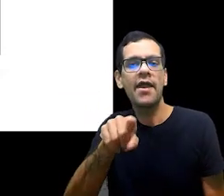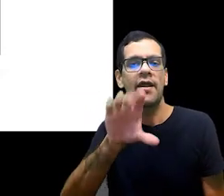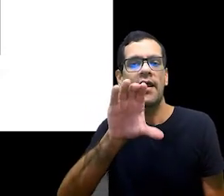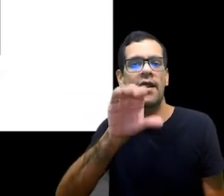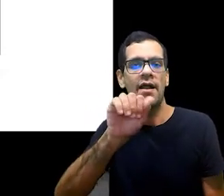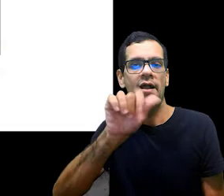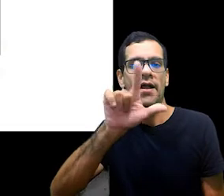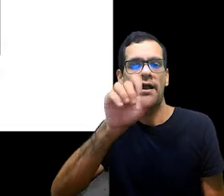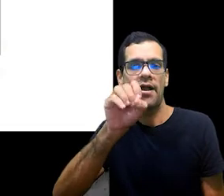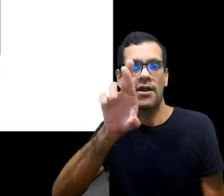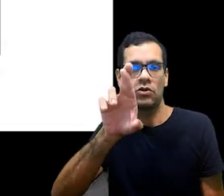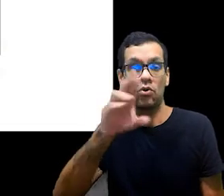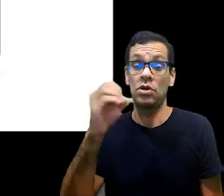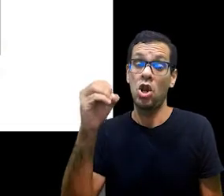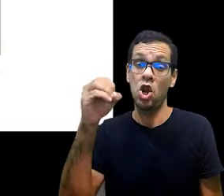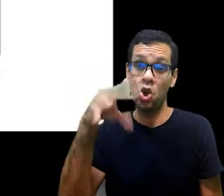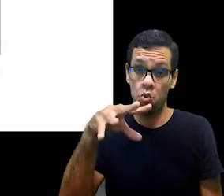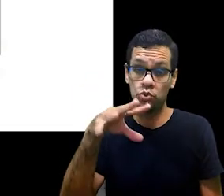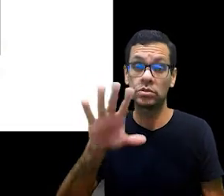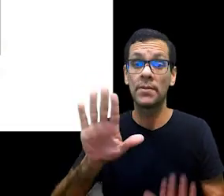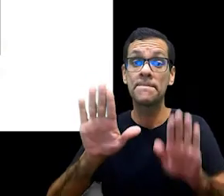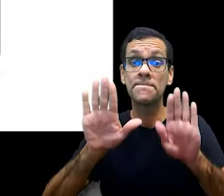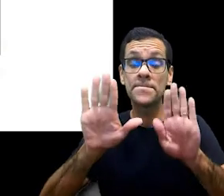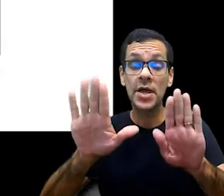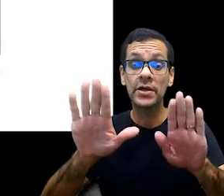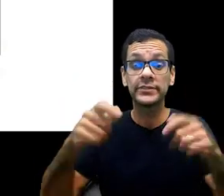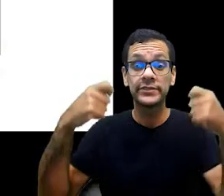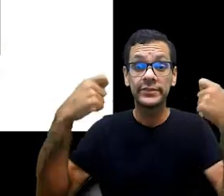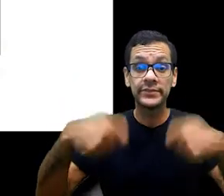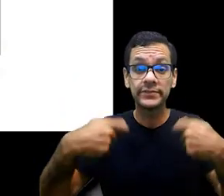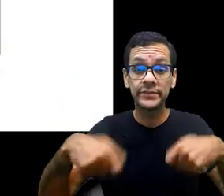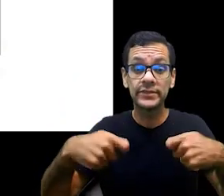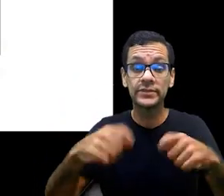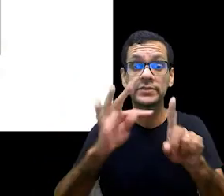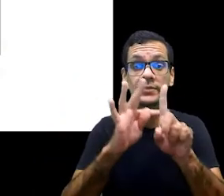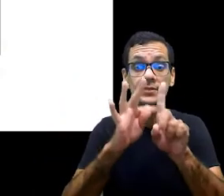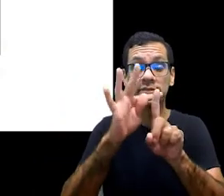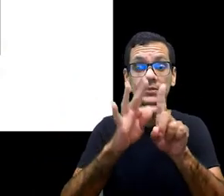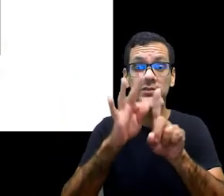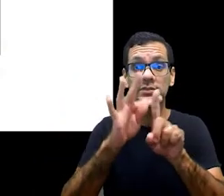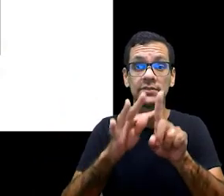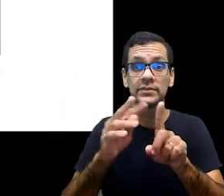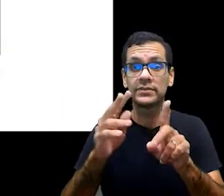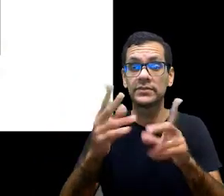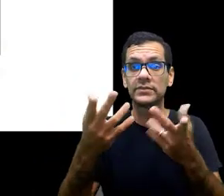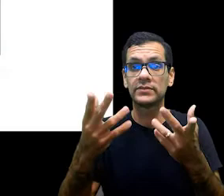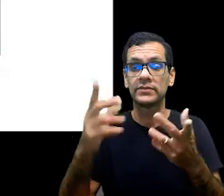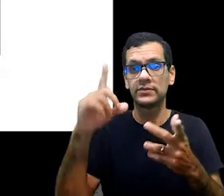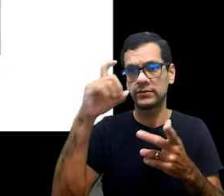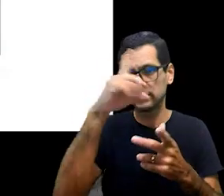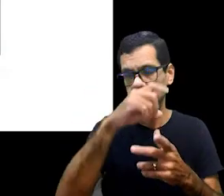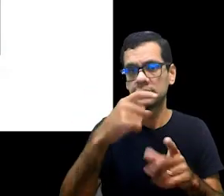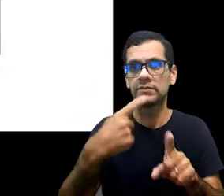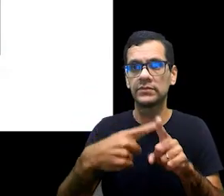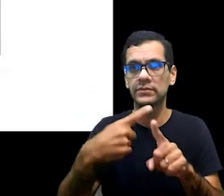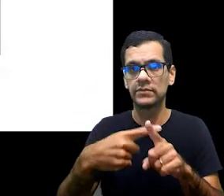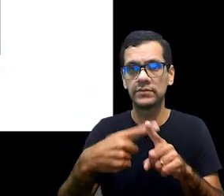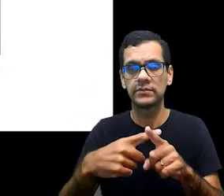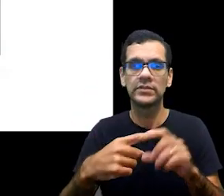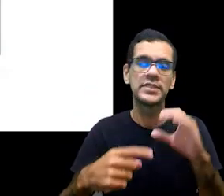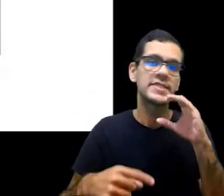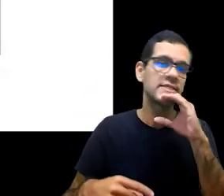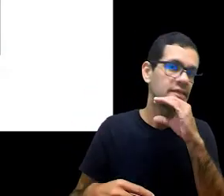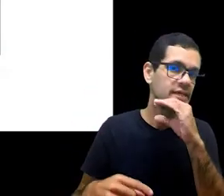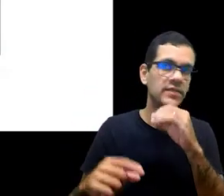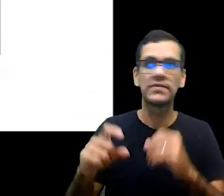calor, na forma de luz, desde que as temperaturas não sejam temperaturas muito extremas, nem muito frias,